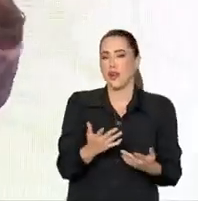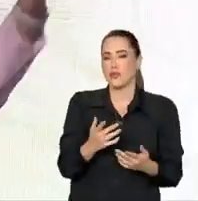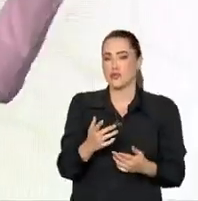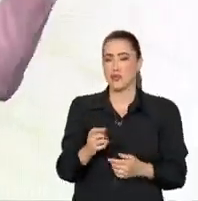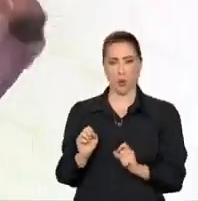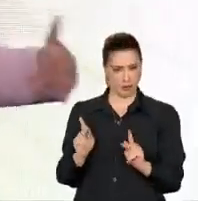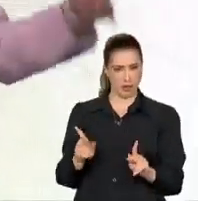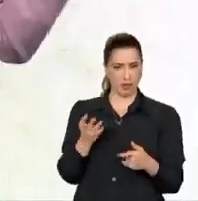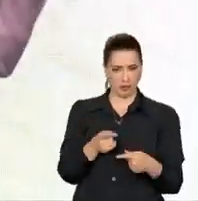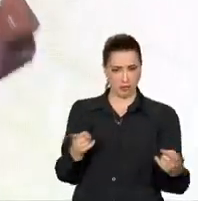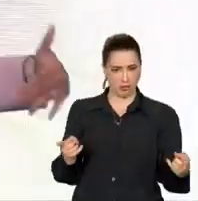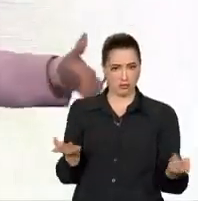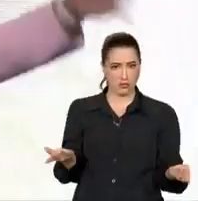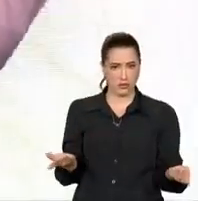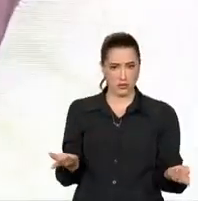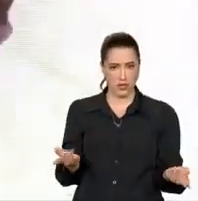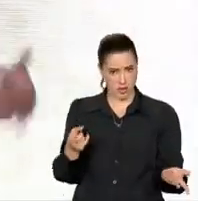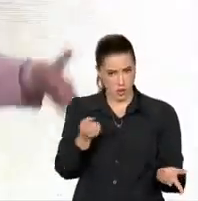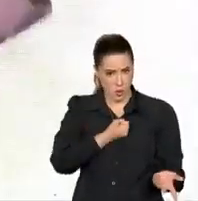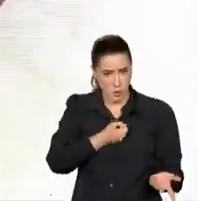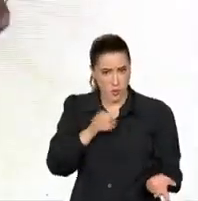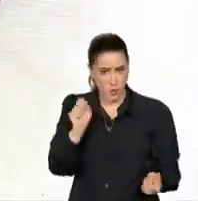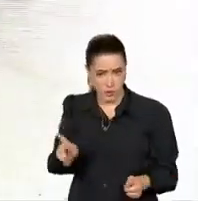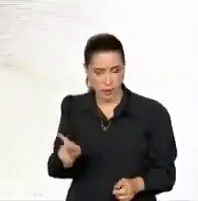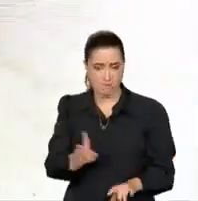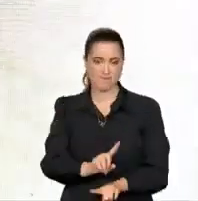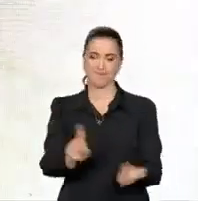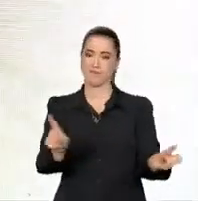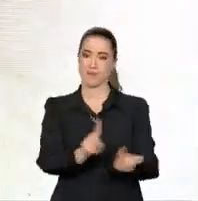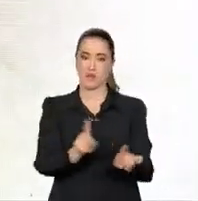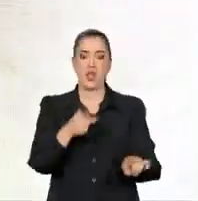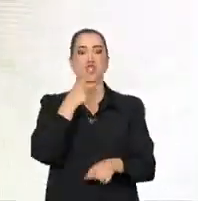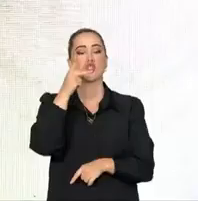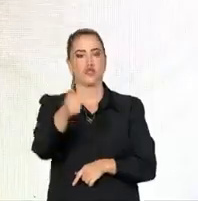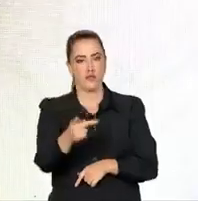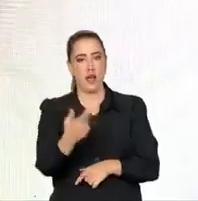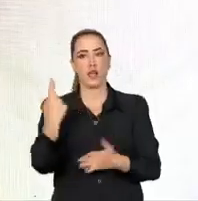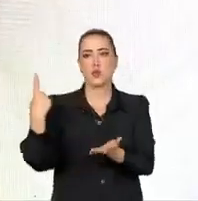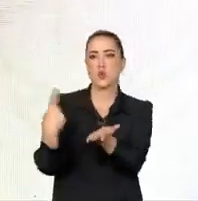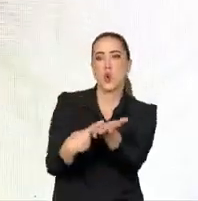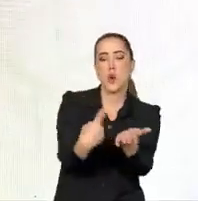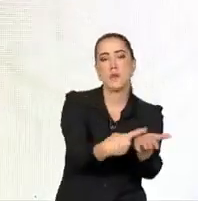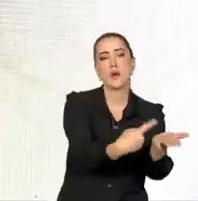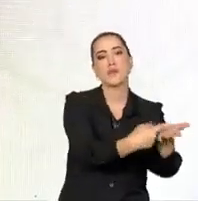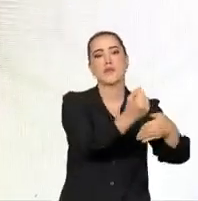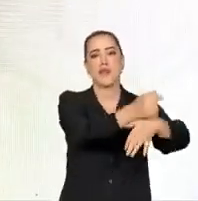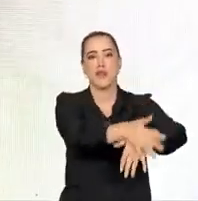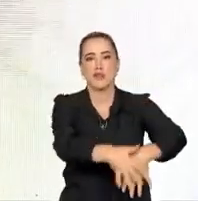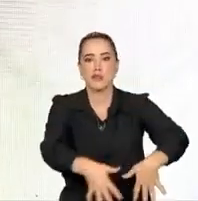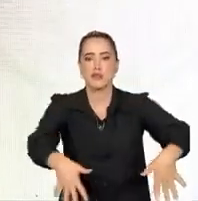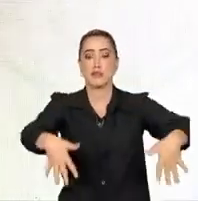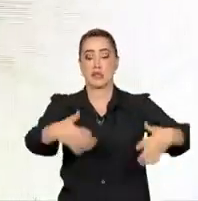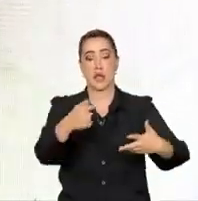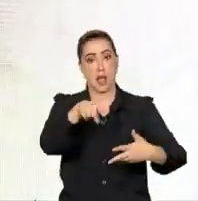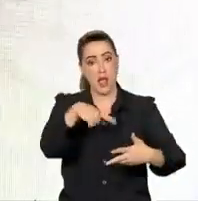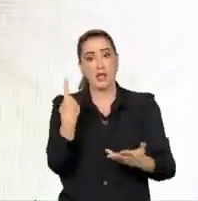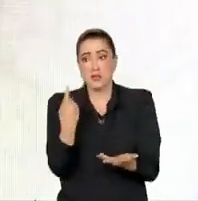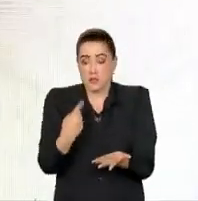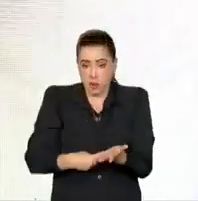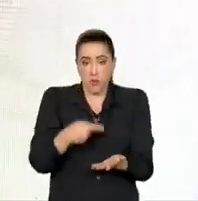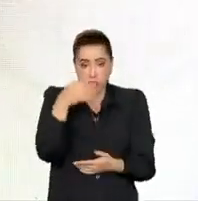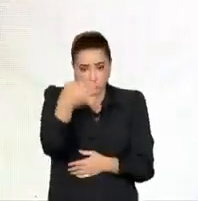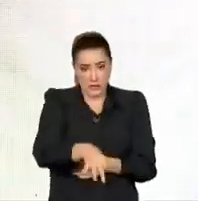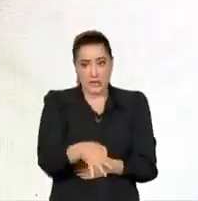Por isso que quando o Wellington fala, e o Alan também, a Karina, das pautas transversais, as nossas pautas são de fato transversais. Mas